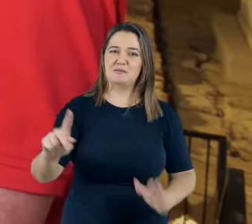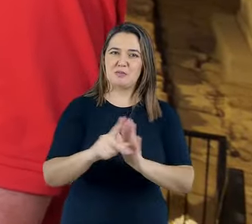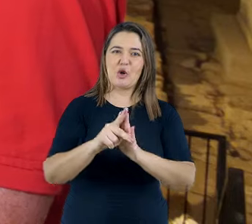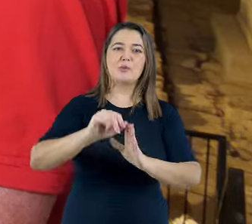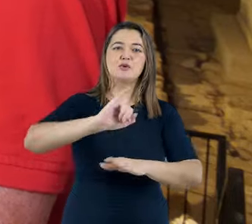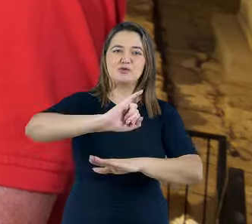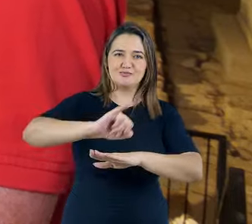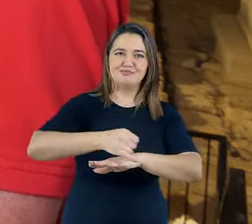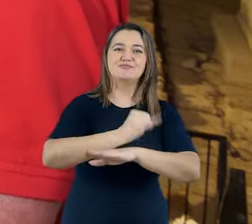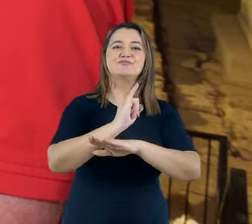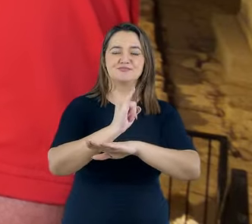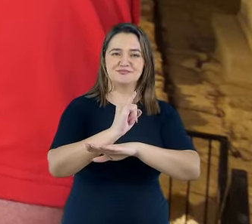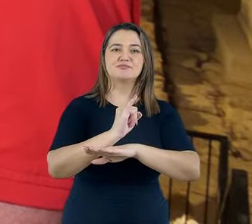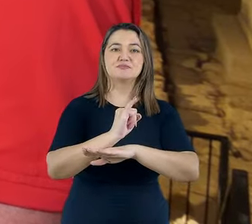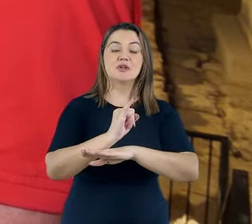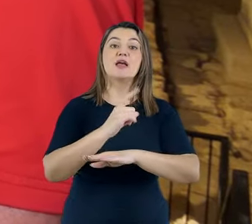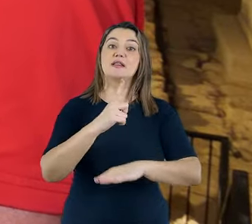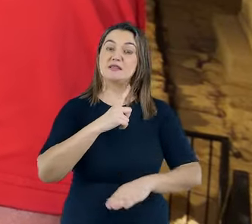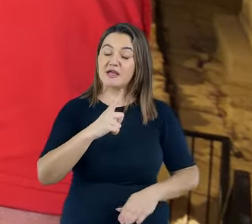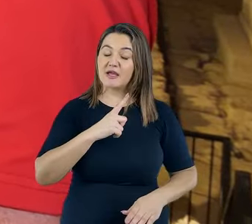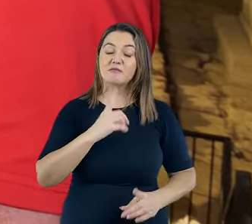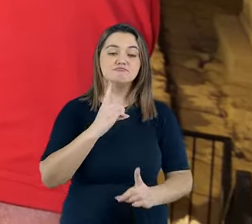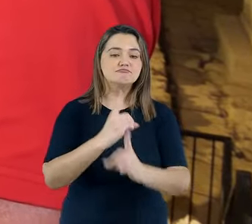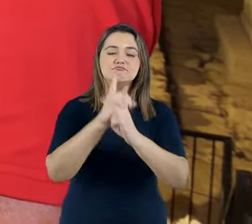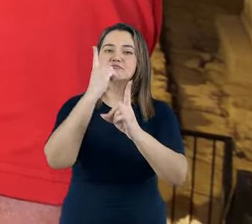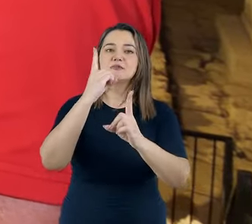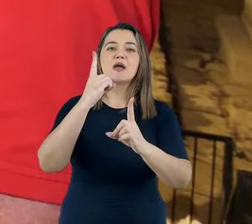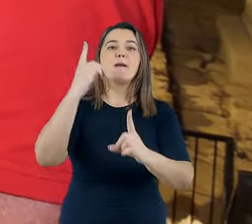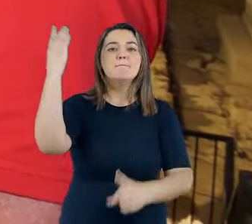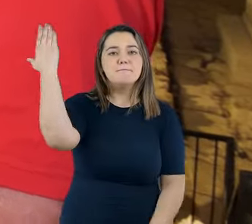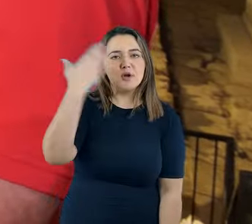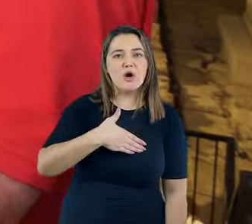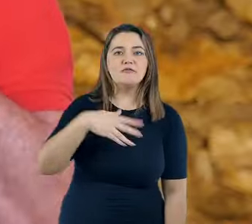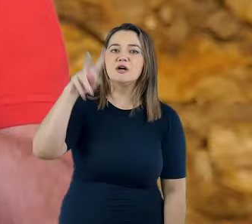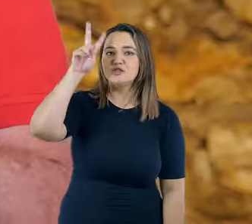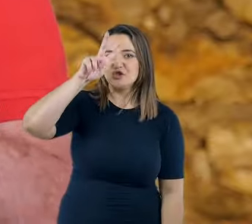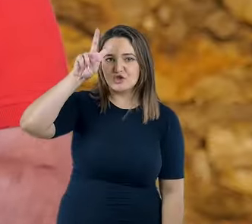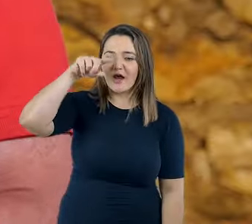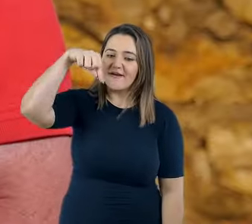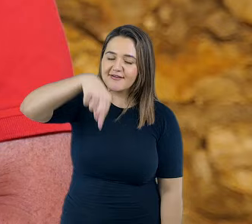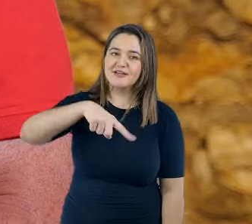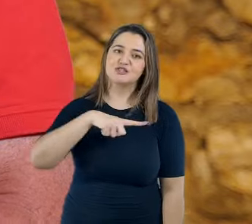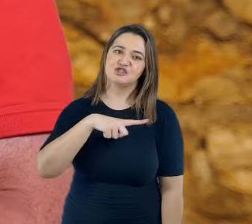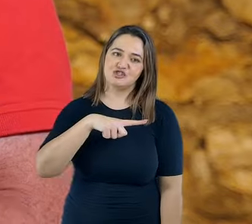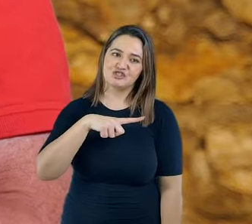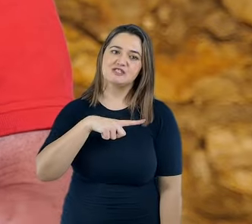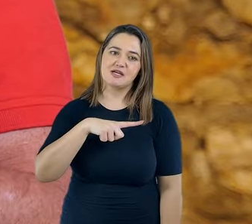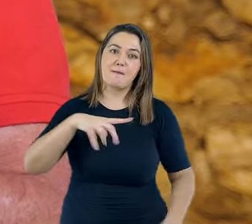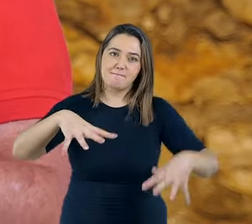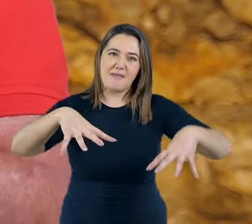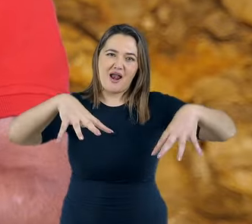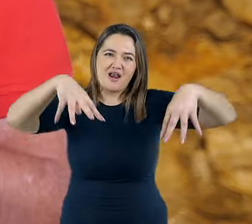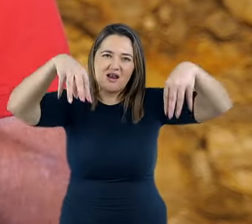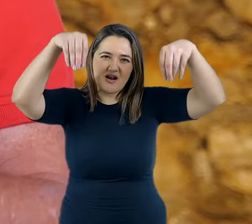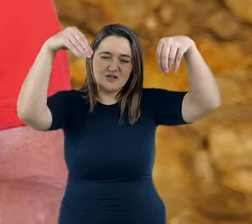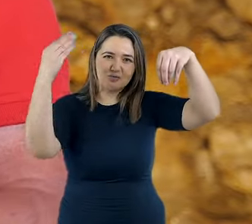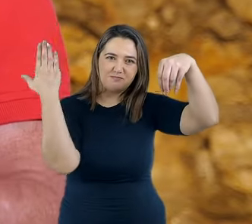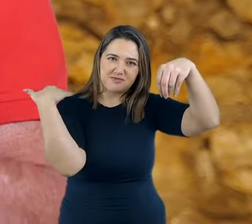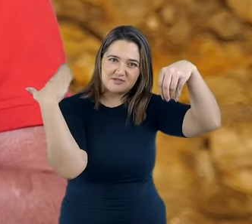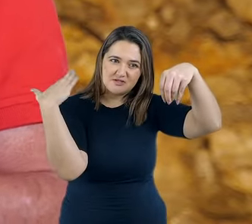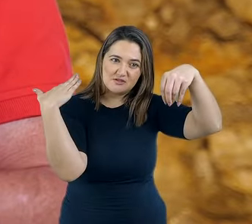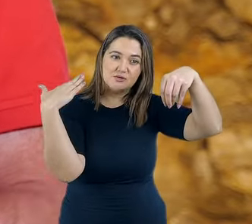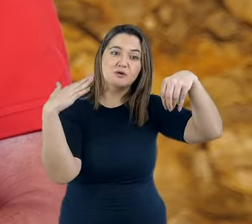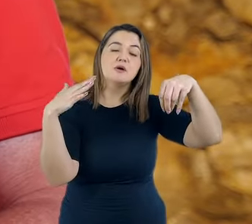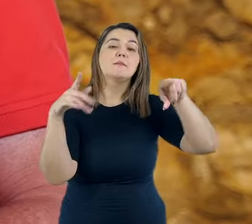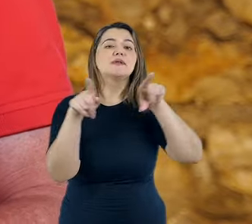o interessante é que temos achados arqueológicos que confirmam essa história, que aqui estava também não só palácios da antiguidade,